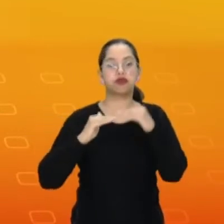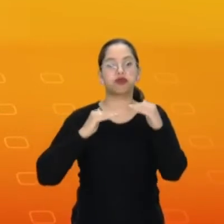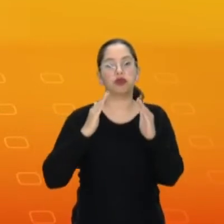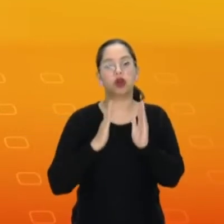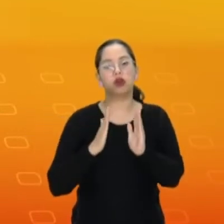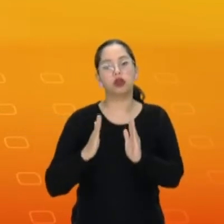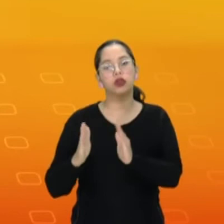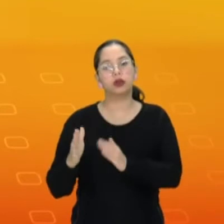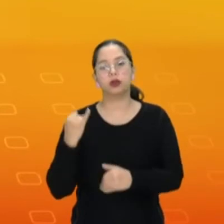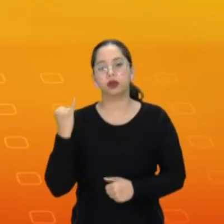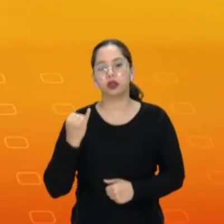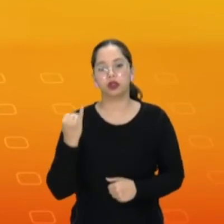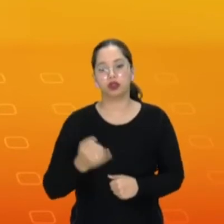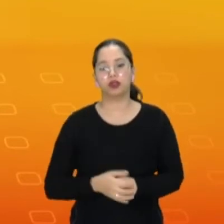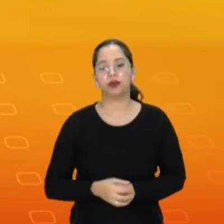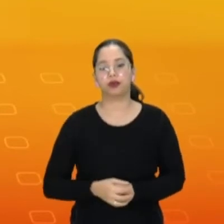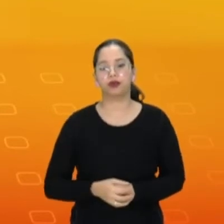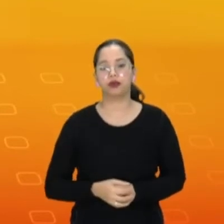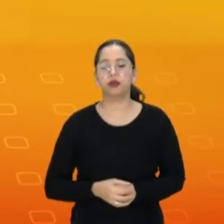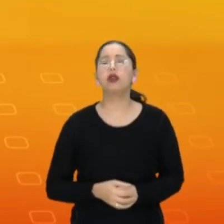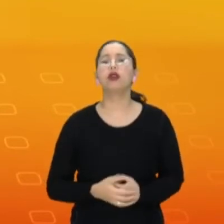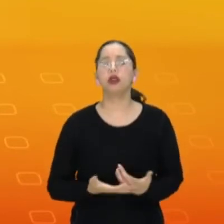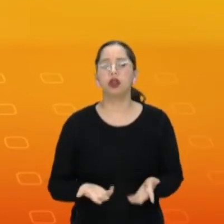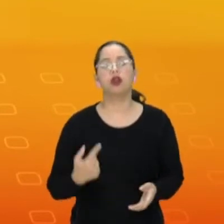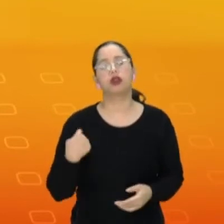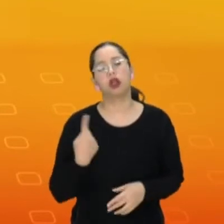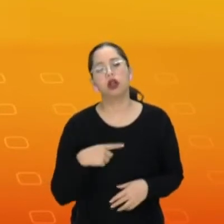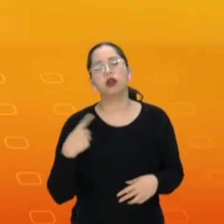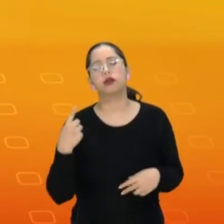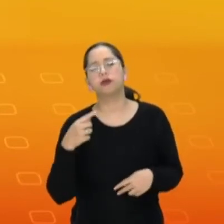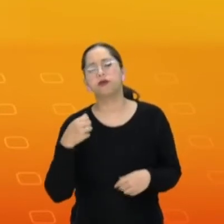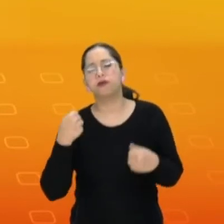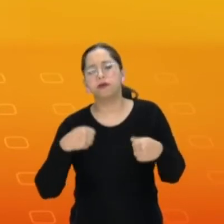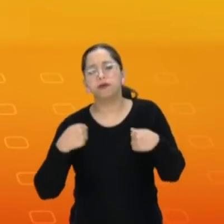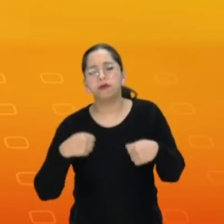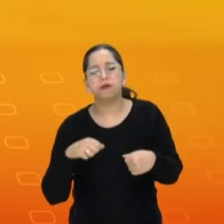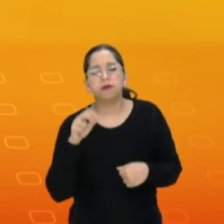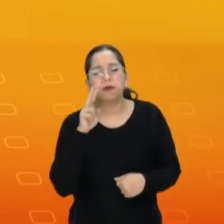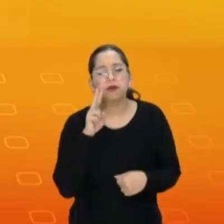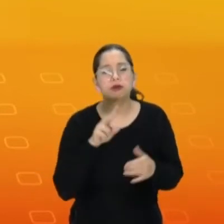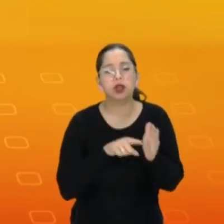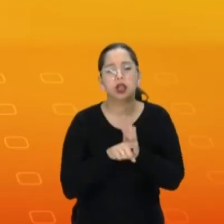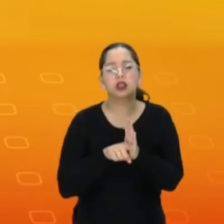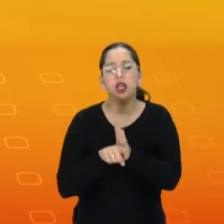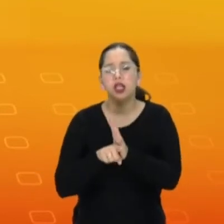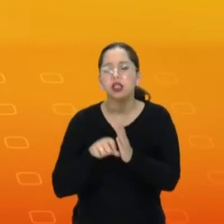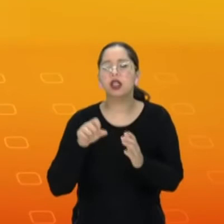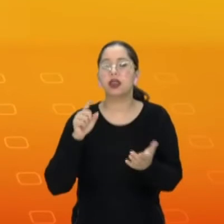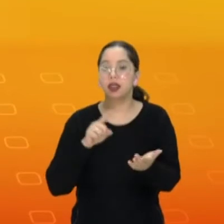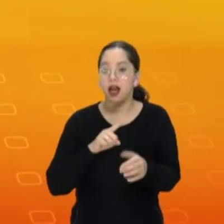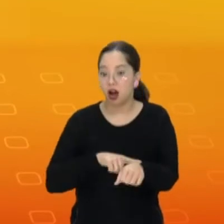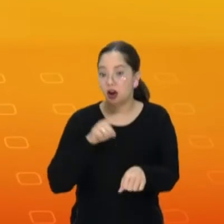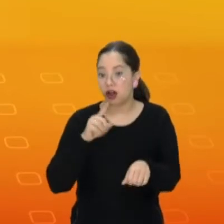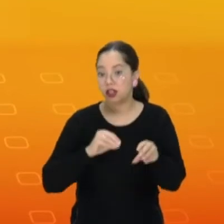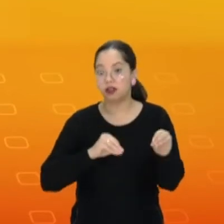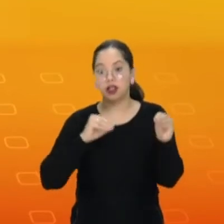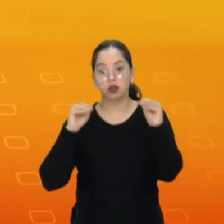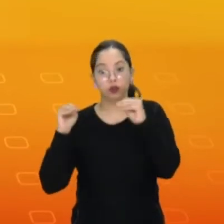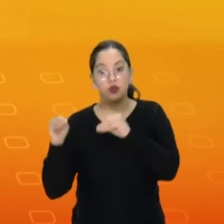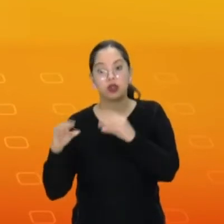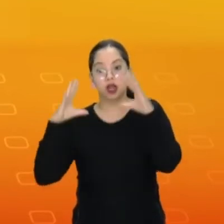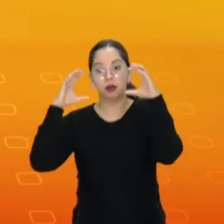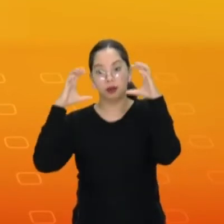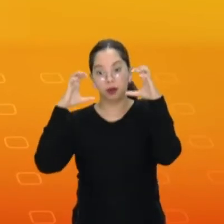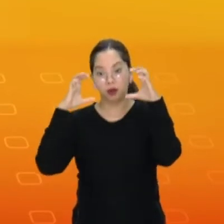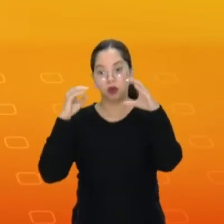então quê que é importante a gente considerar né a compra no não dá para pensar Como muda muito